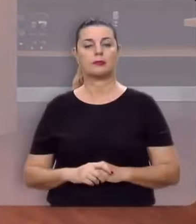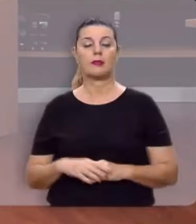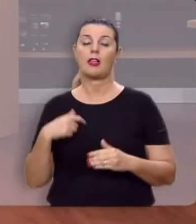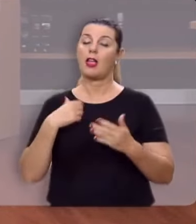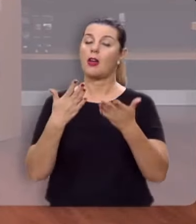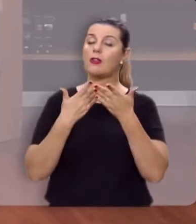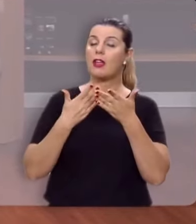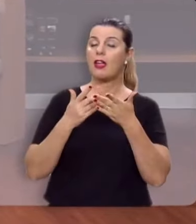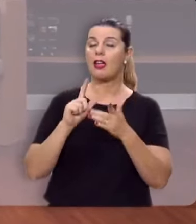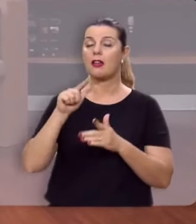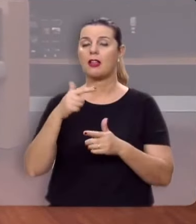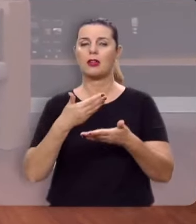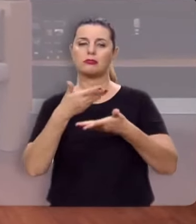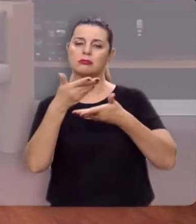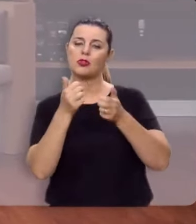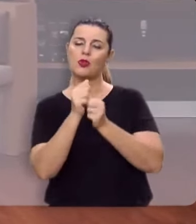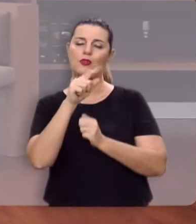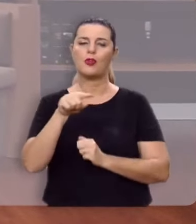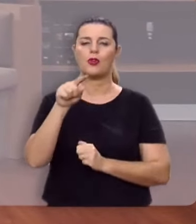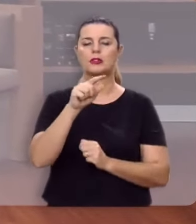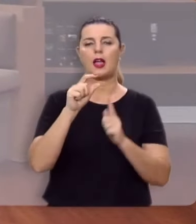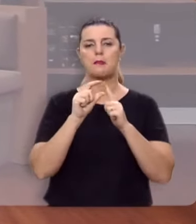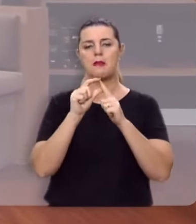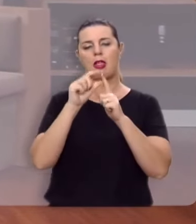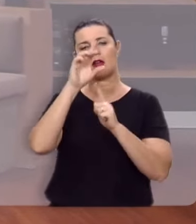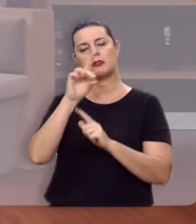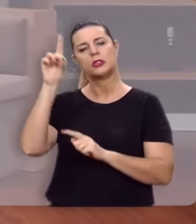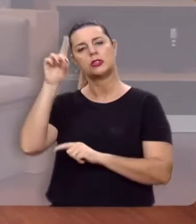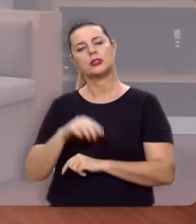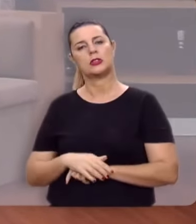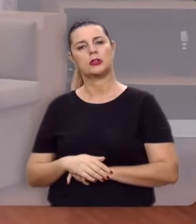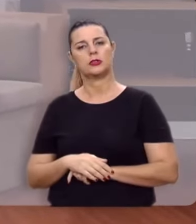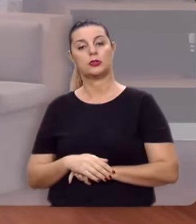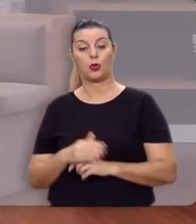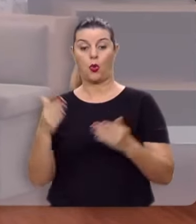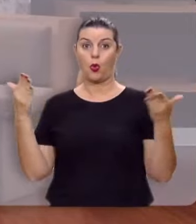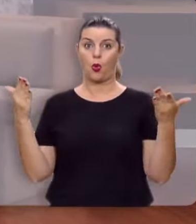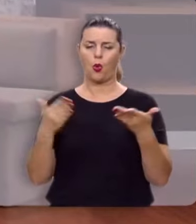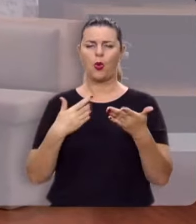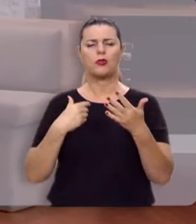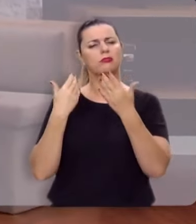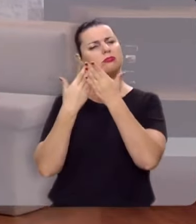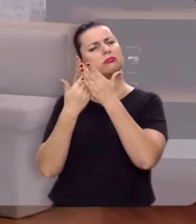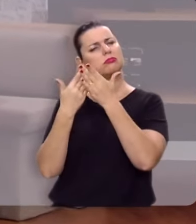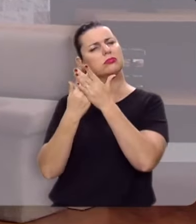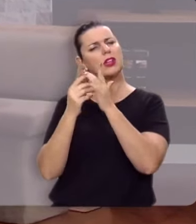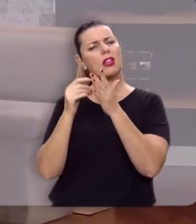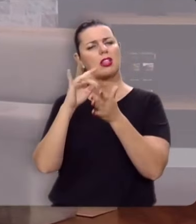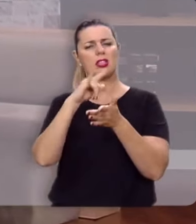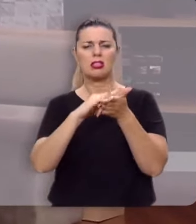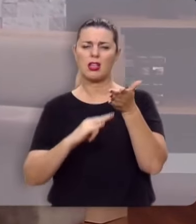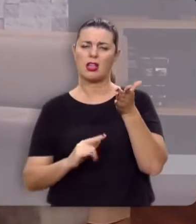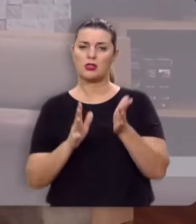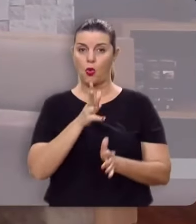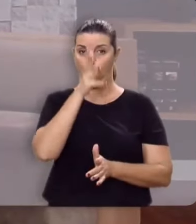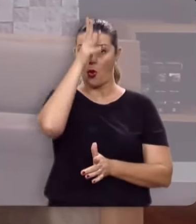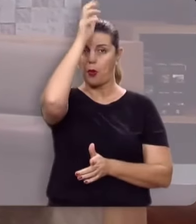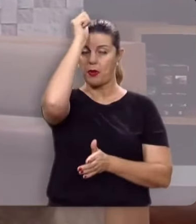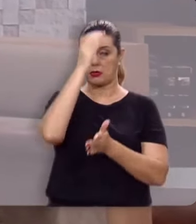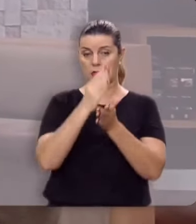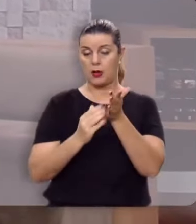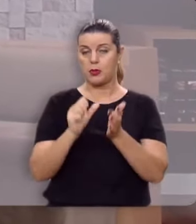Eu quero então compartilhar com você a palavra de Deus e hoje vou meditar no texto de